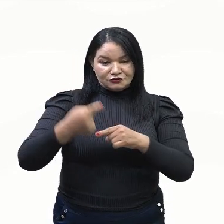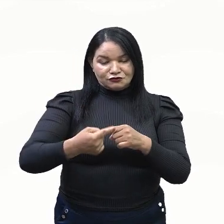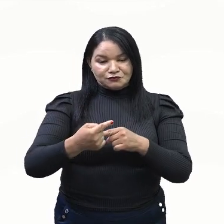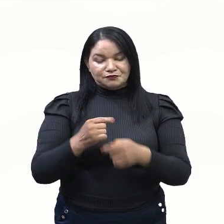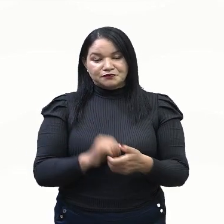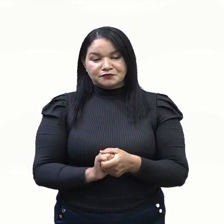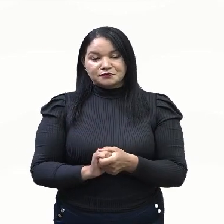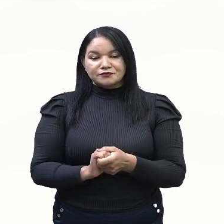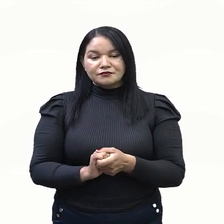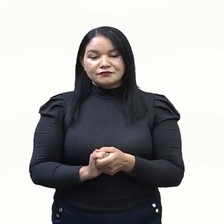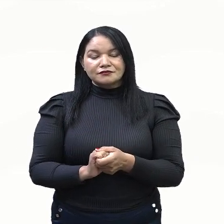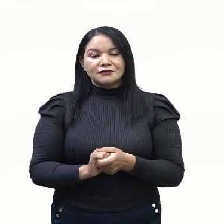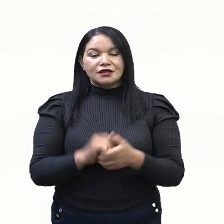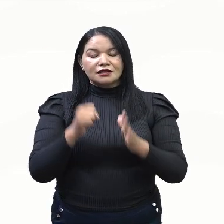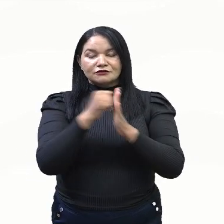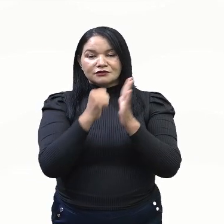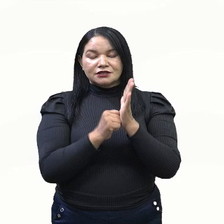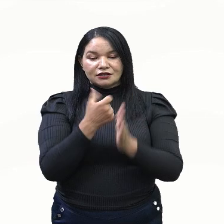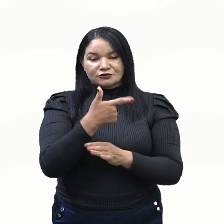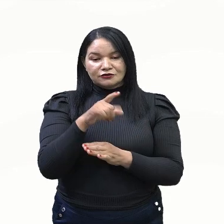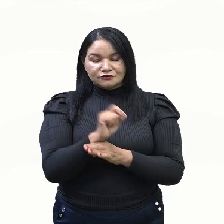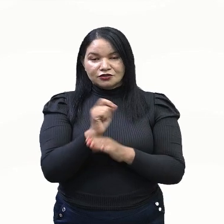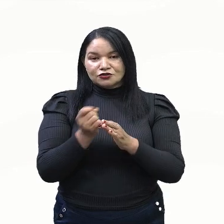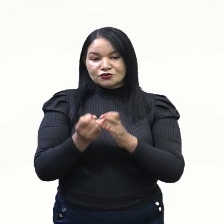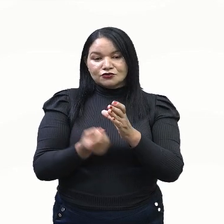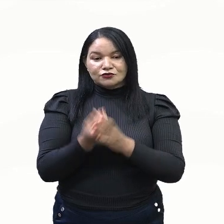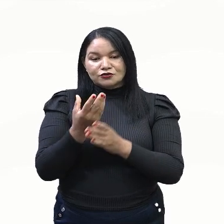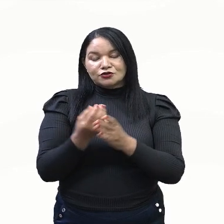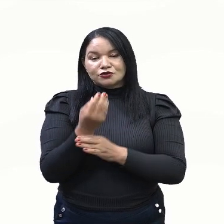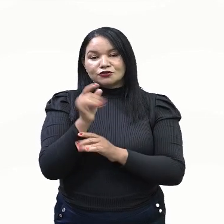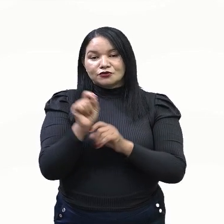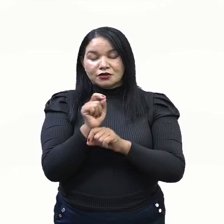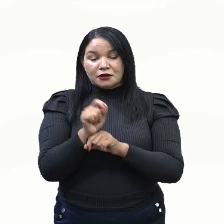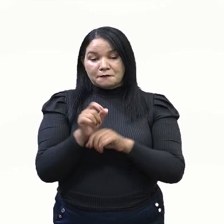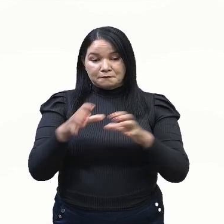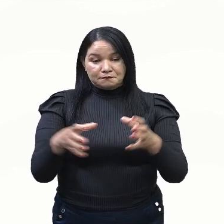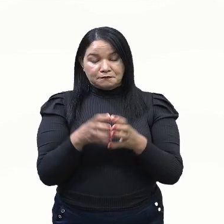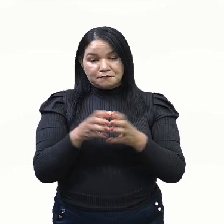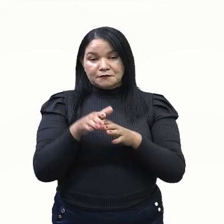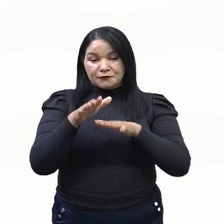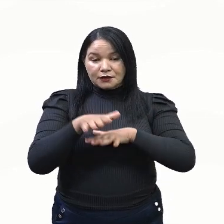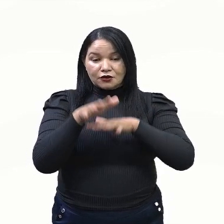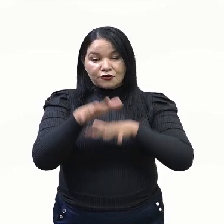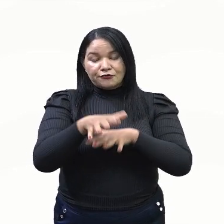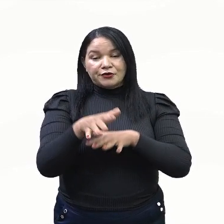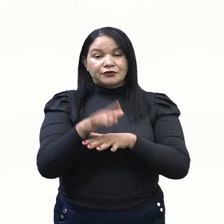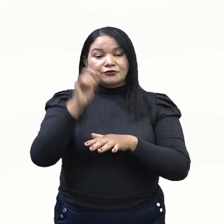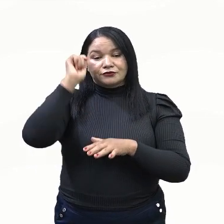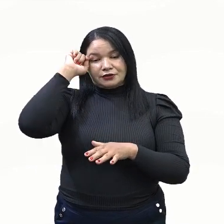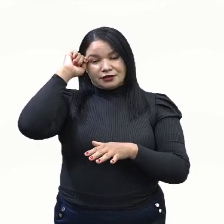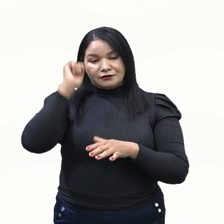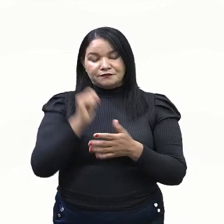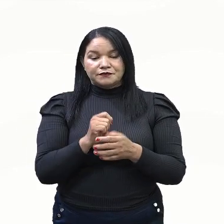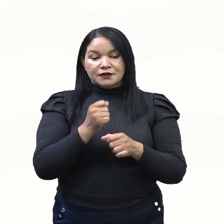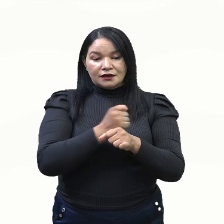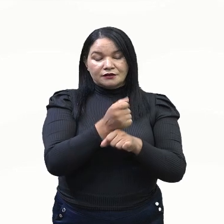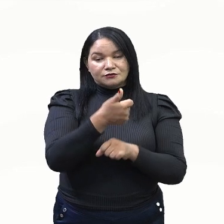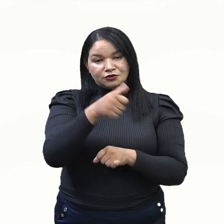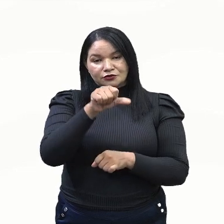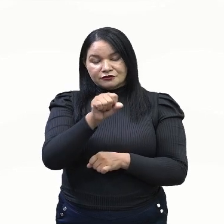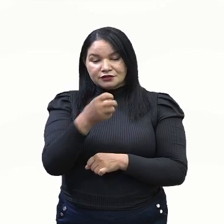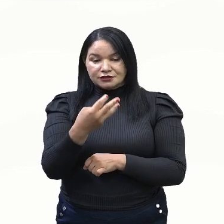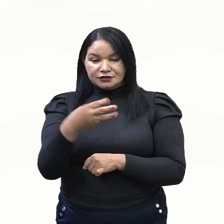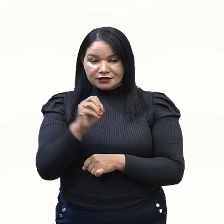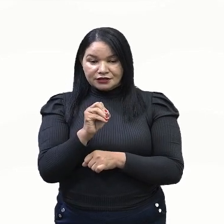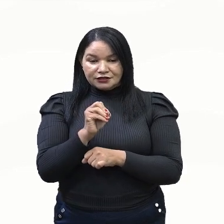século XX, vamos observar o surgimento de movimentos negros, como em 1930, a